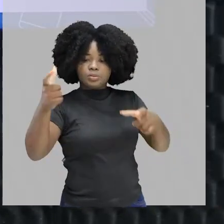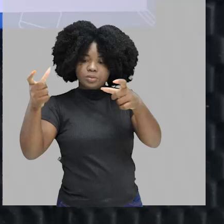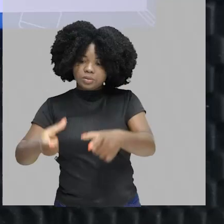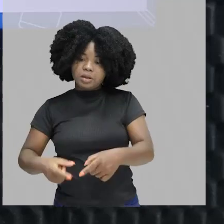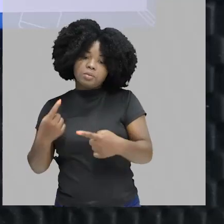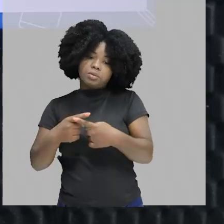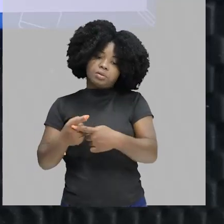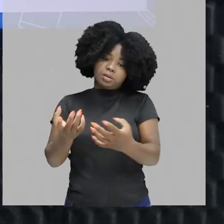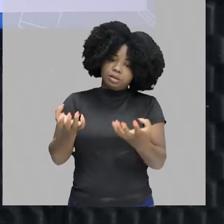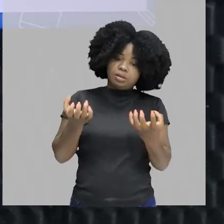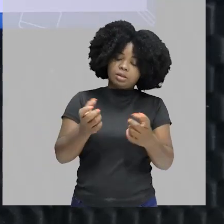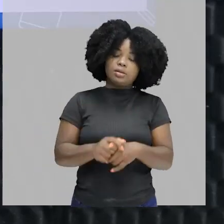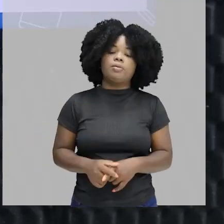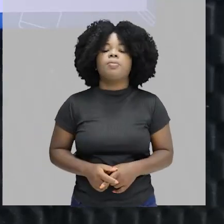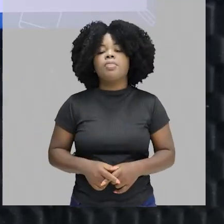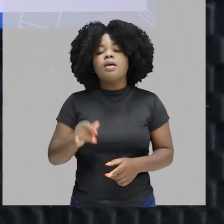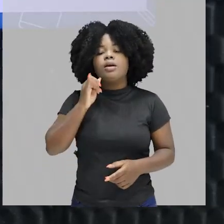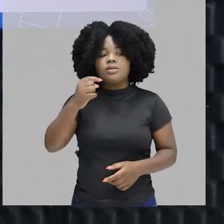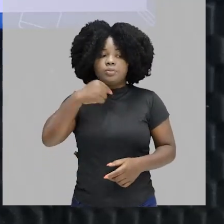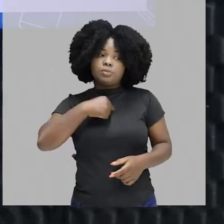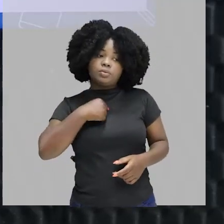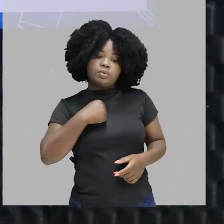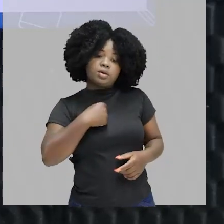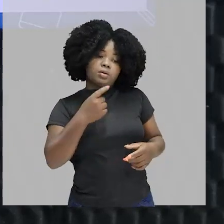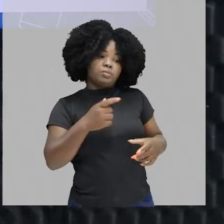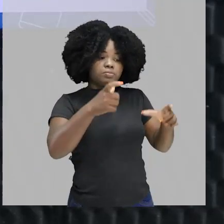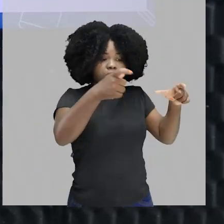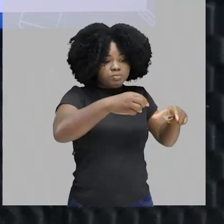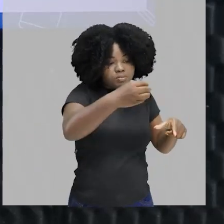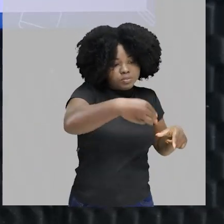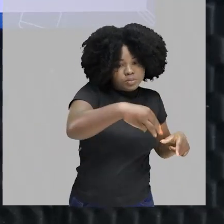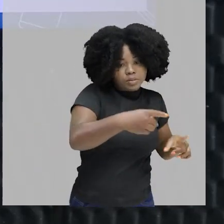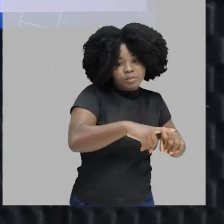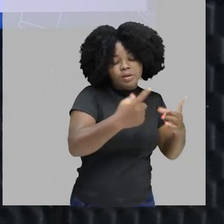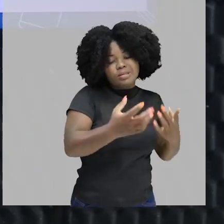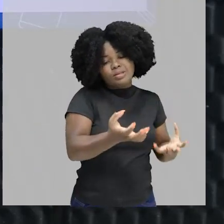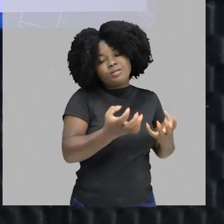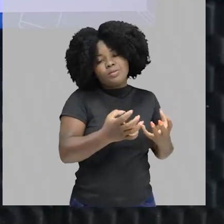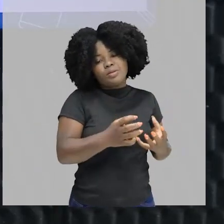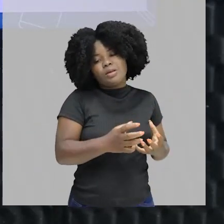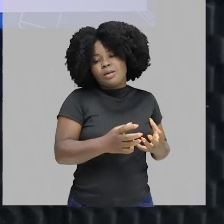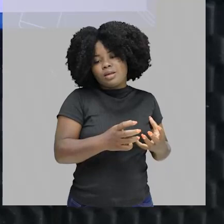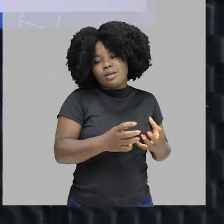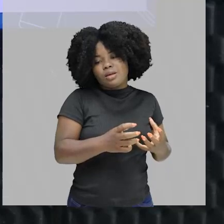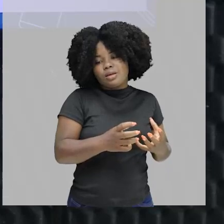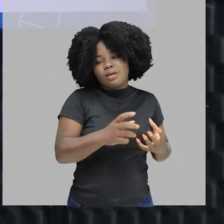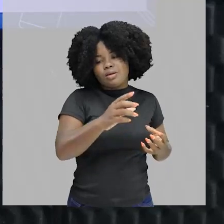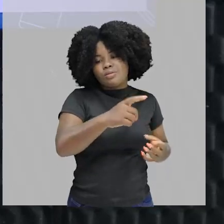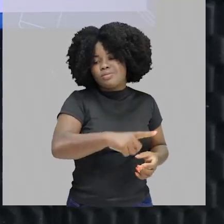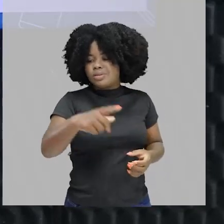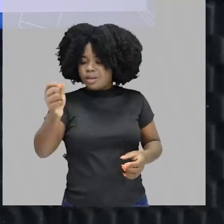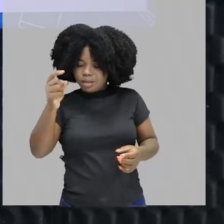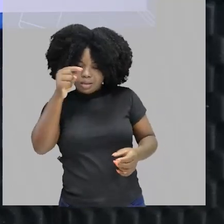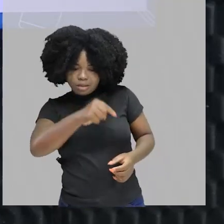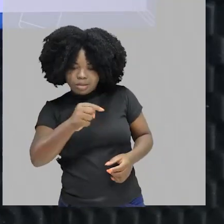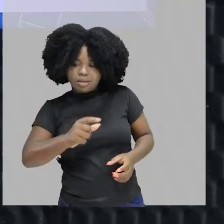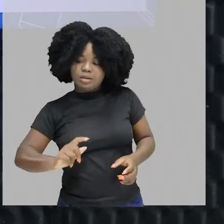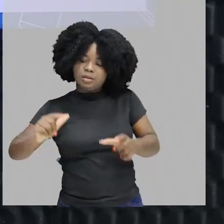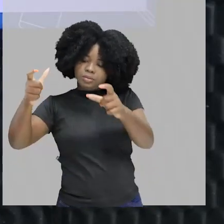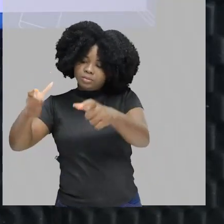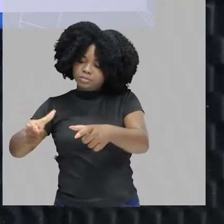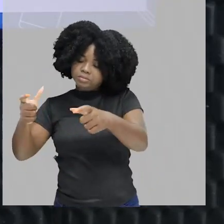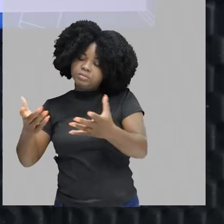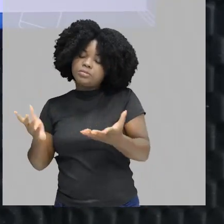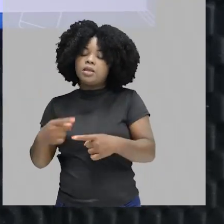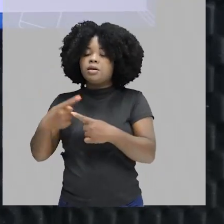aqui, mas eu quero migrar para outra localidade porque eu vejo perspectivas de eu ter uma melhor qualidade de vida, de eu ser mais feliz. Isso é uma migração